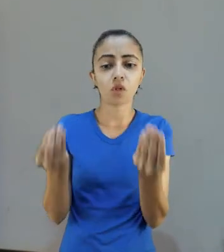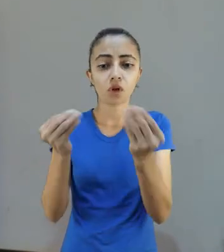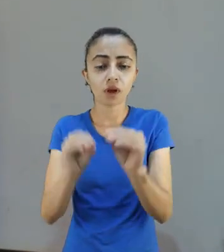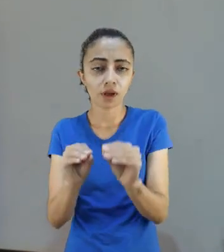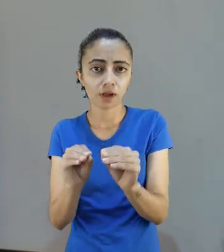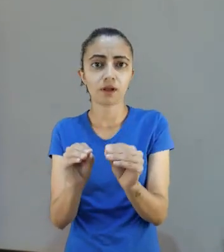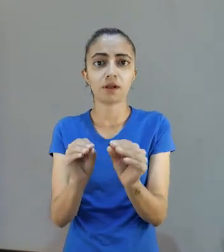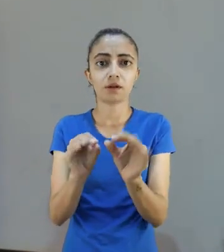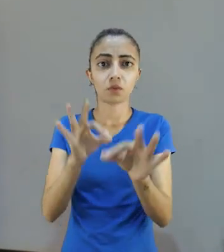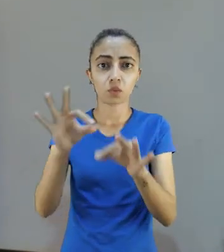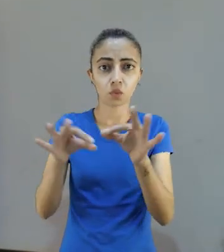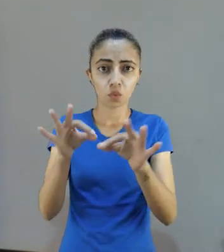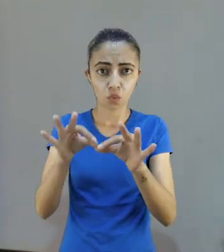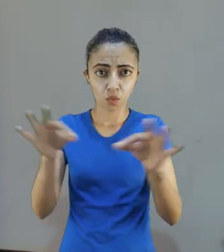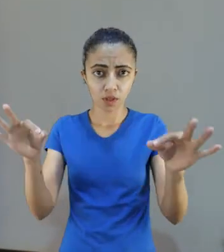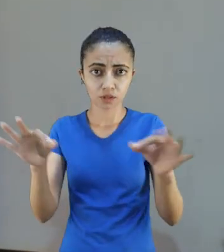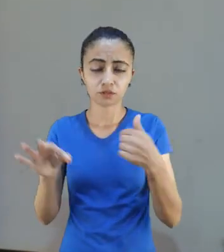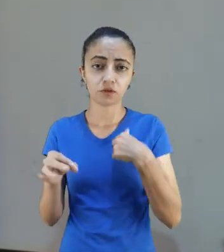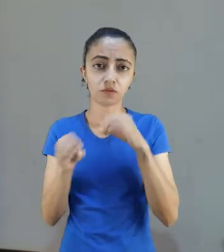ensinar como é que monta.